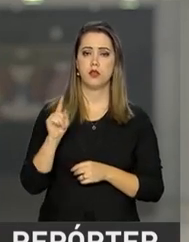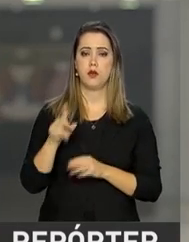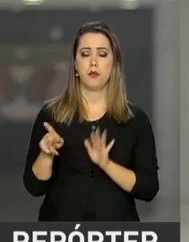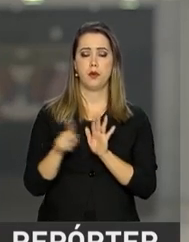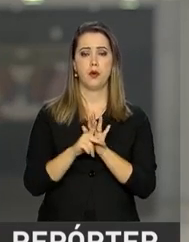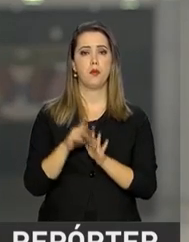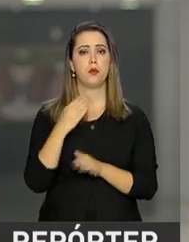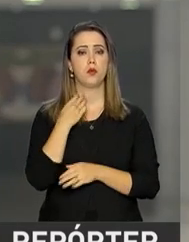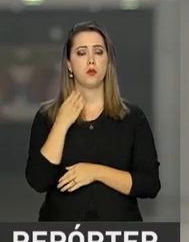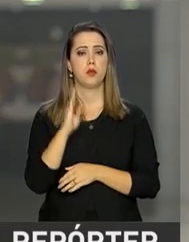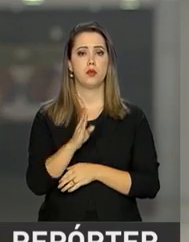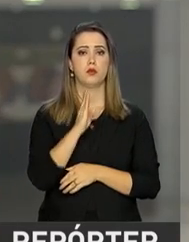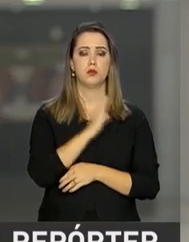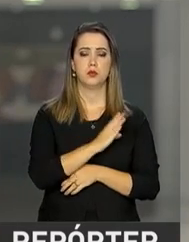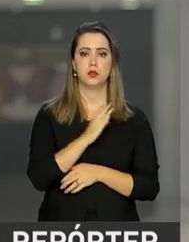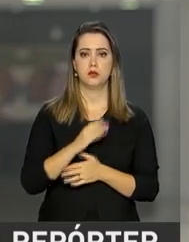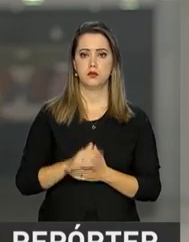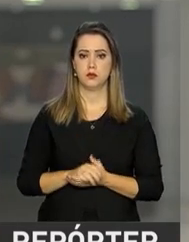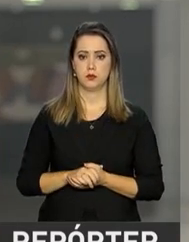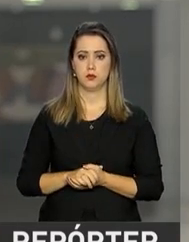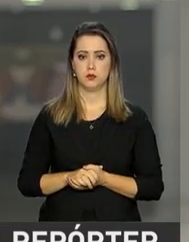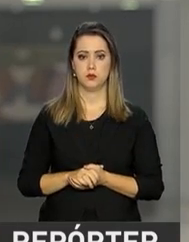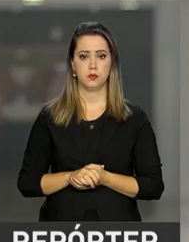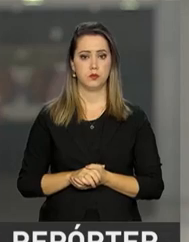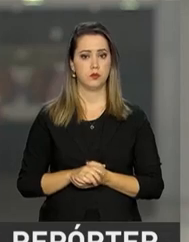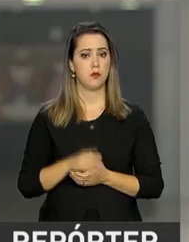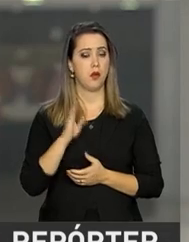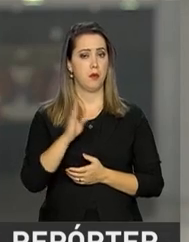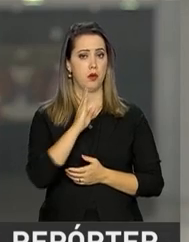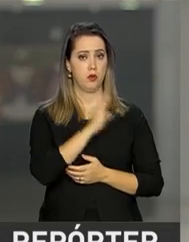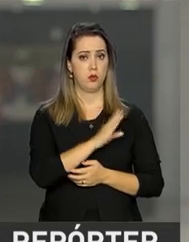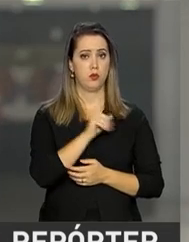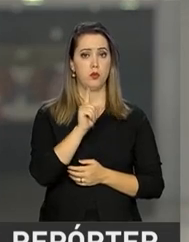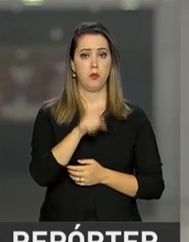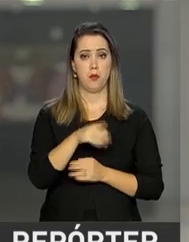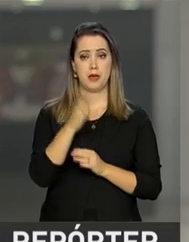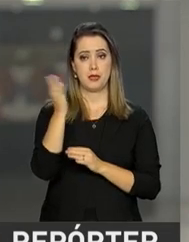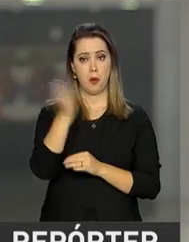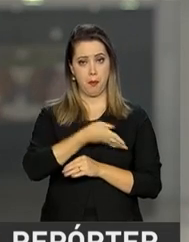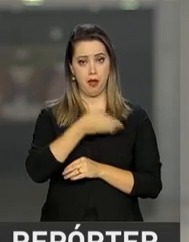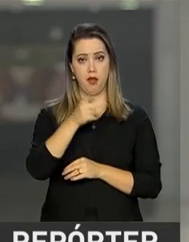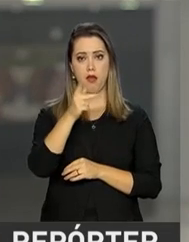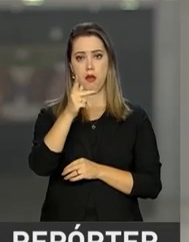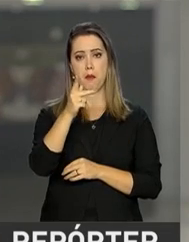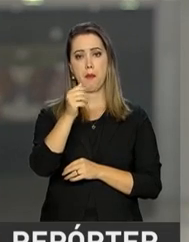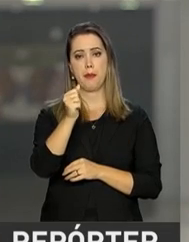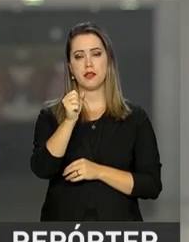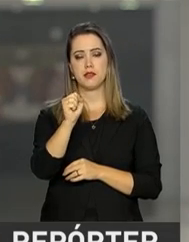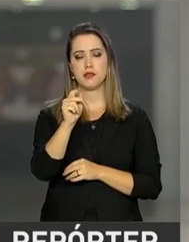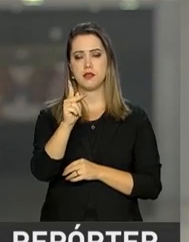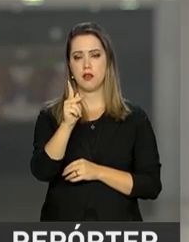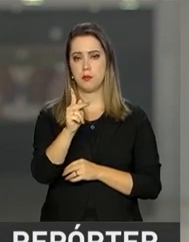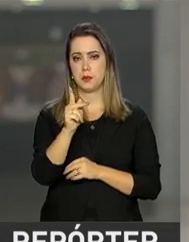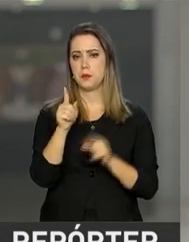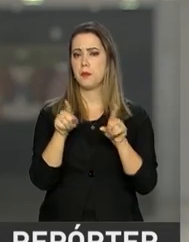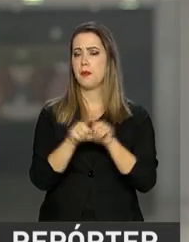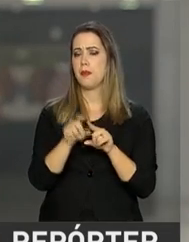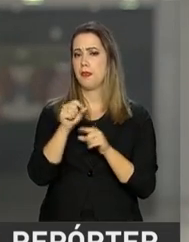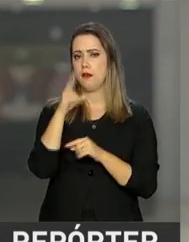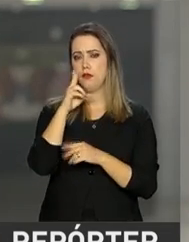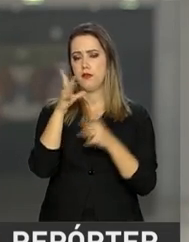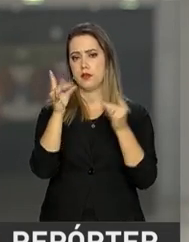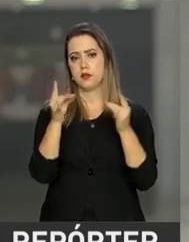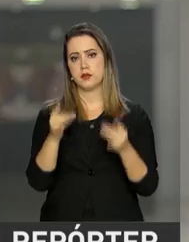no bbb ponto com.br barra pasep pelo site também é possível ver as regras e o